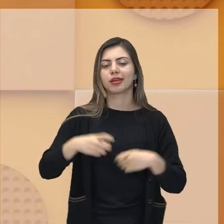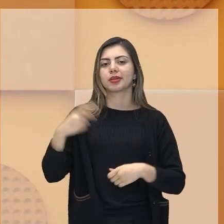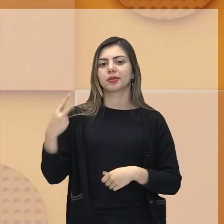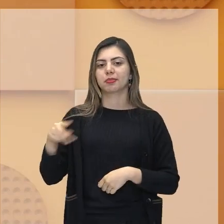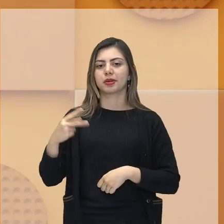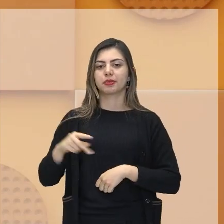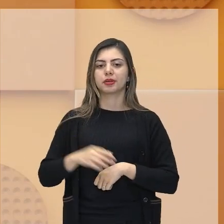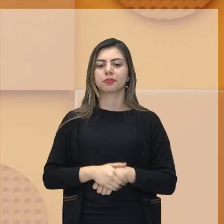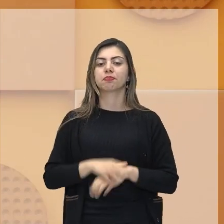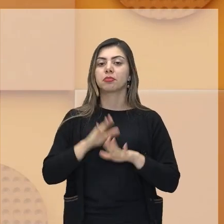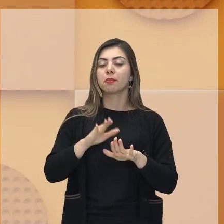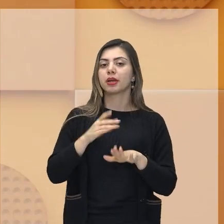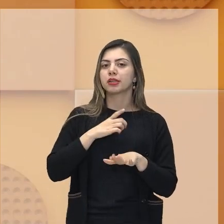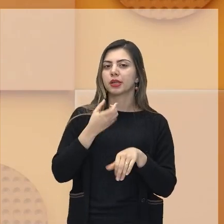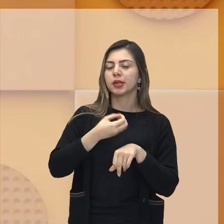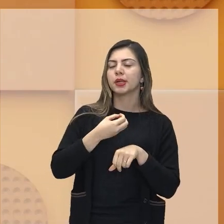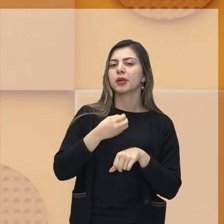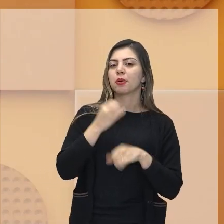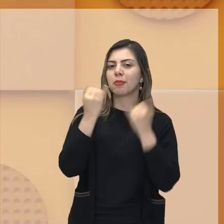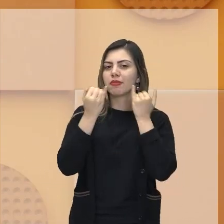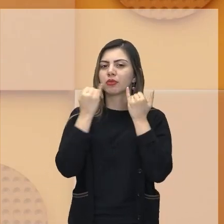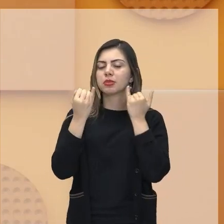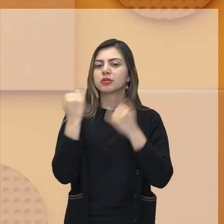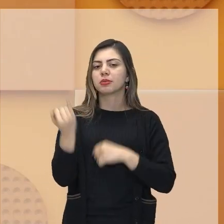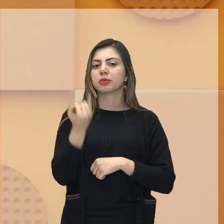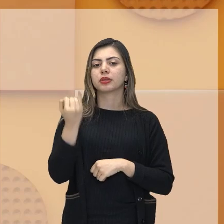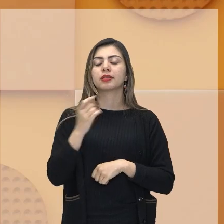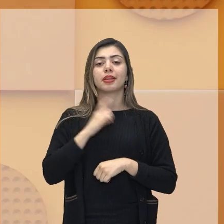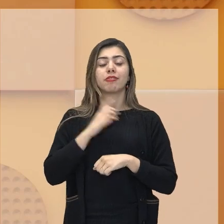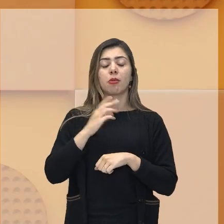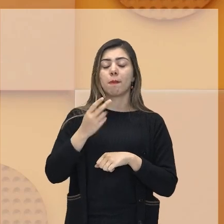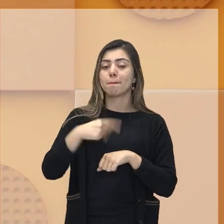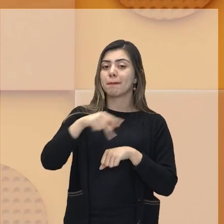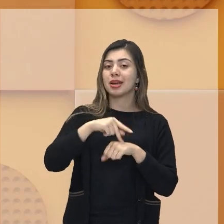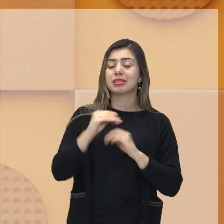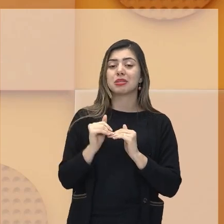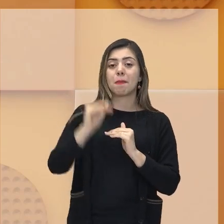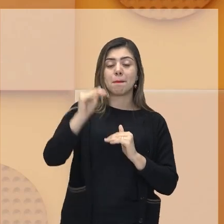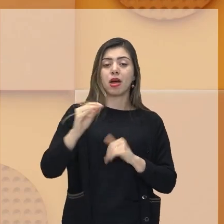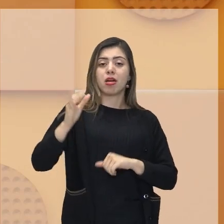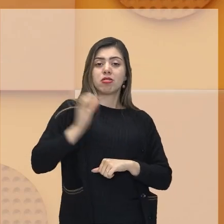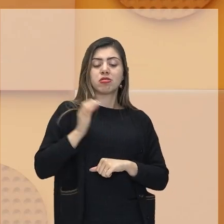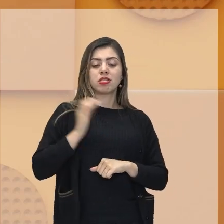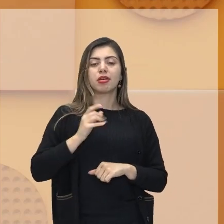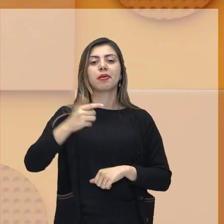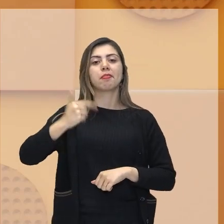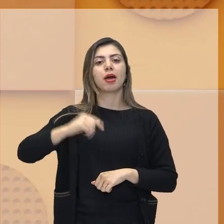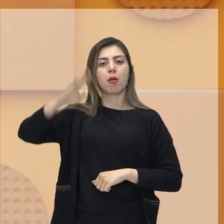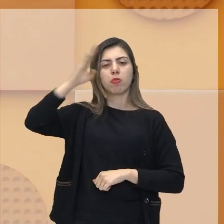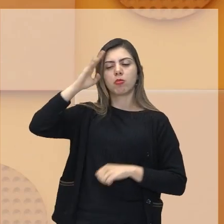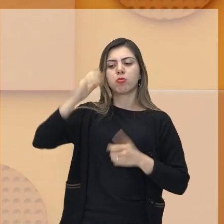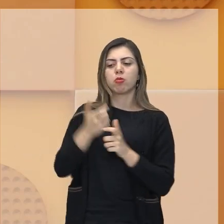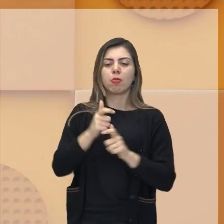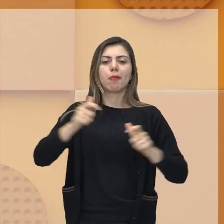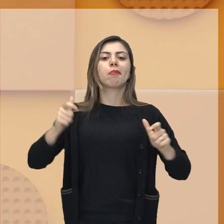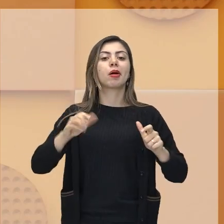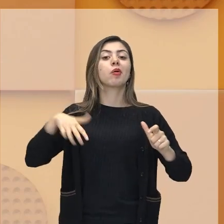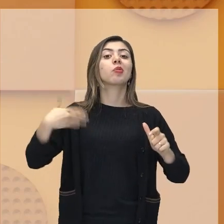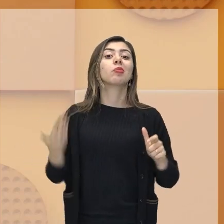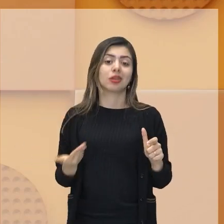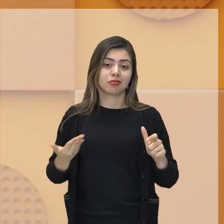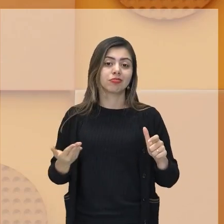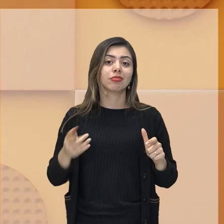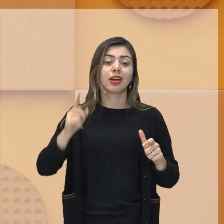com um detalhe, tá, gente? O país mais rico e mais poderoso, e com o exército mais numeroso, era basicamente o